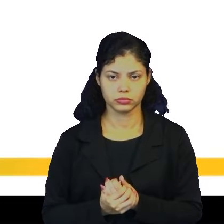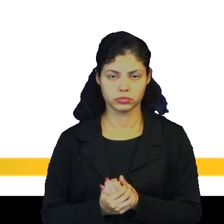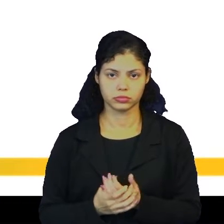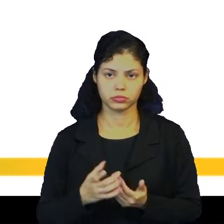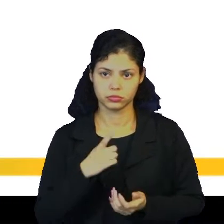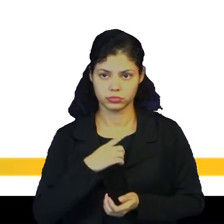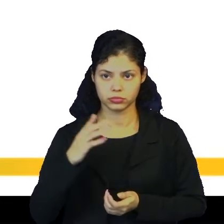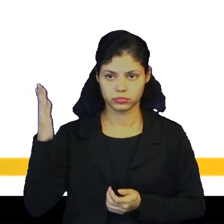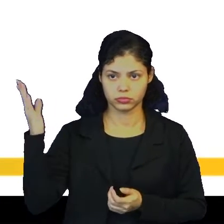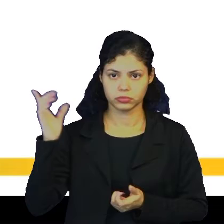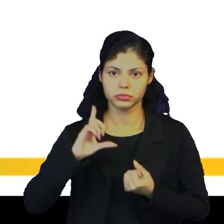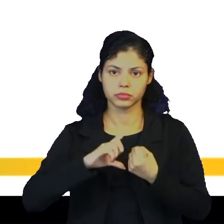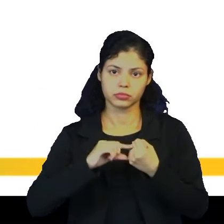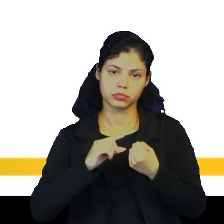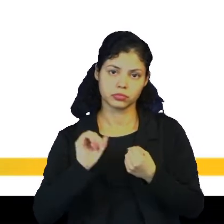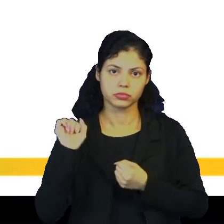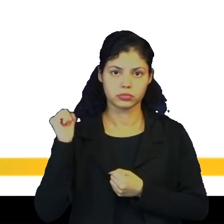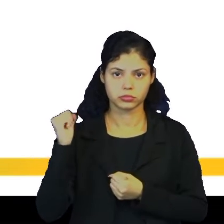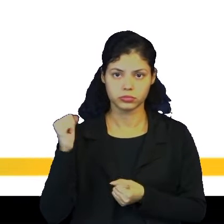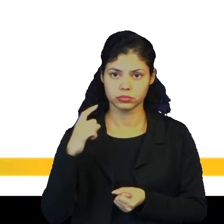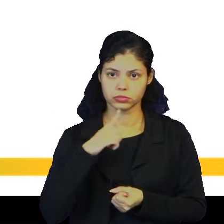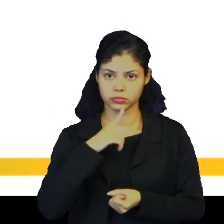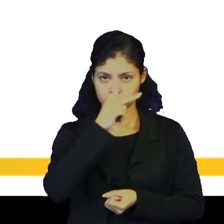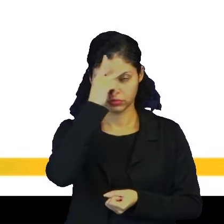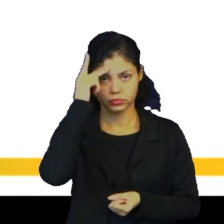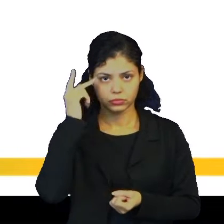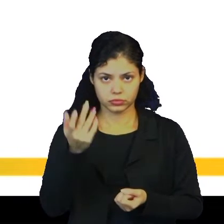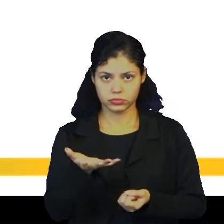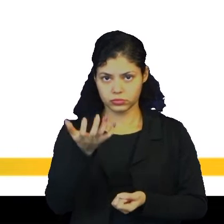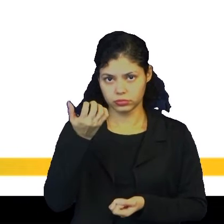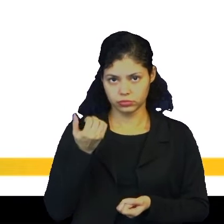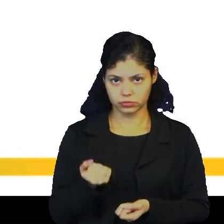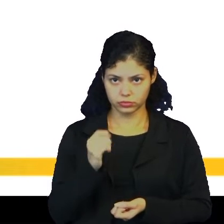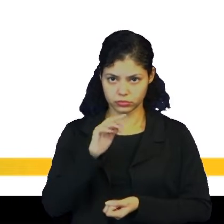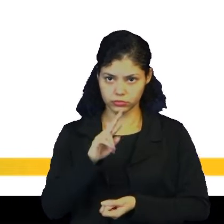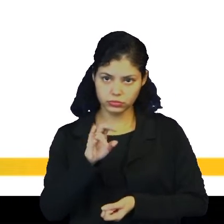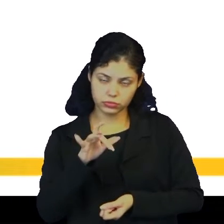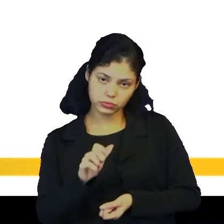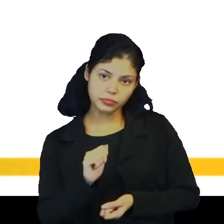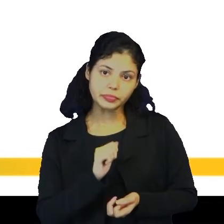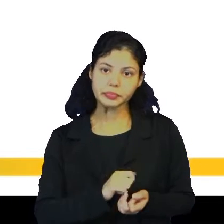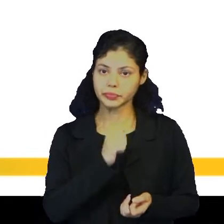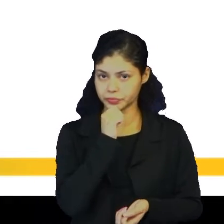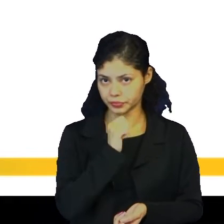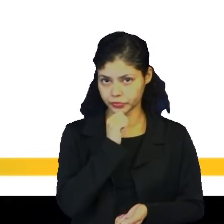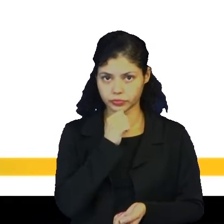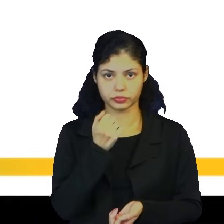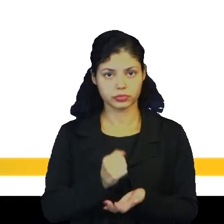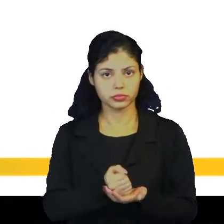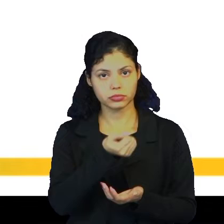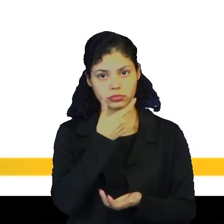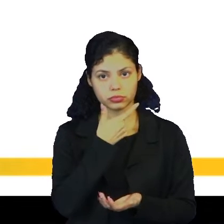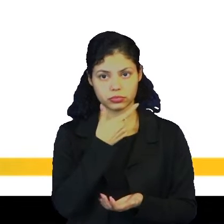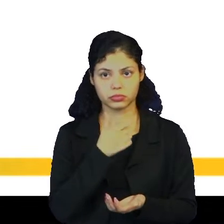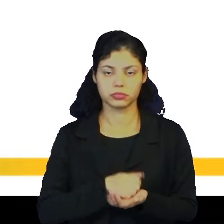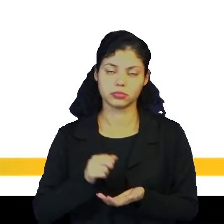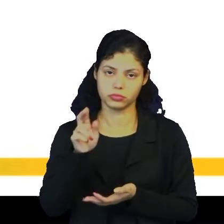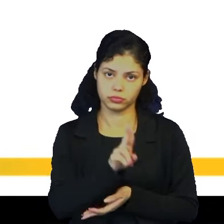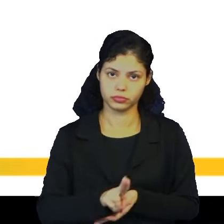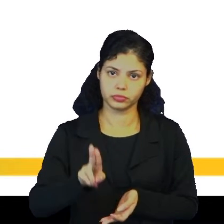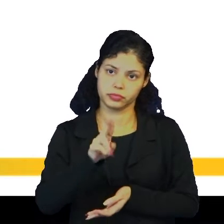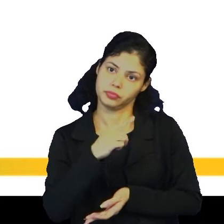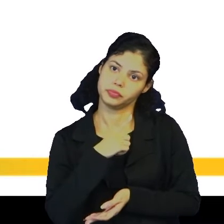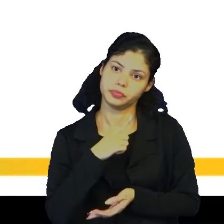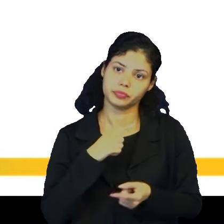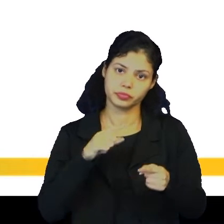A gente tem lá no artigo 8, né? Toda pessoa tem o direito a receber dos tribunais nacionais competentes remédio efetivo para os atos